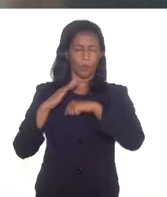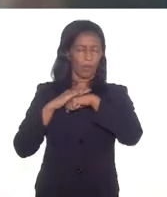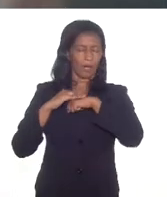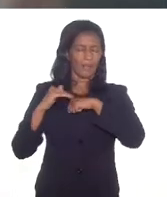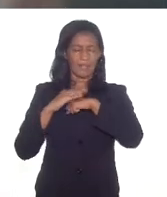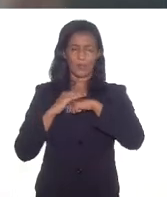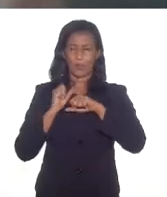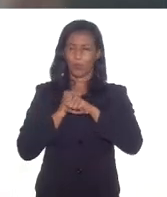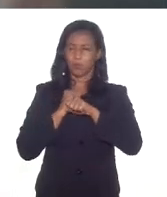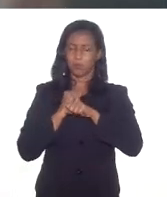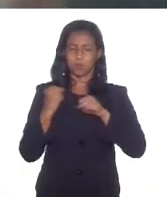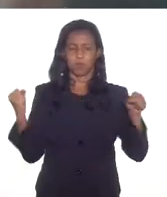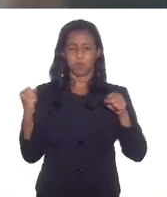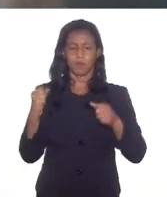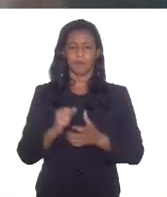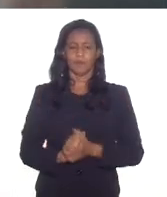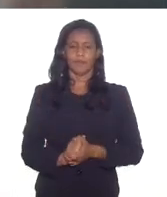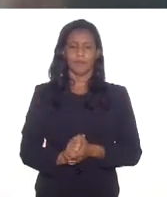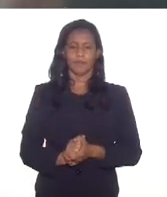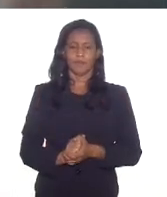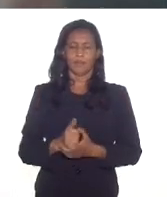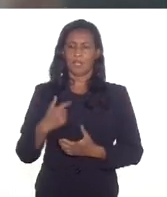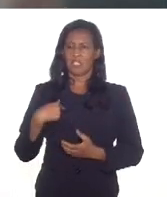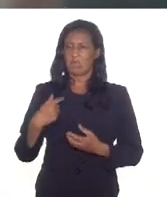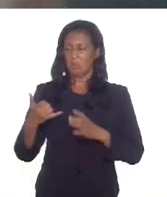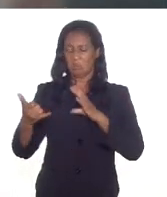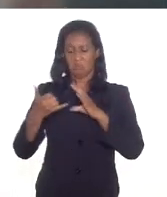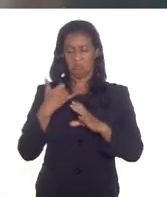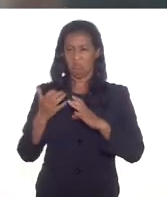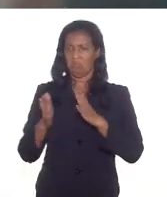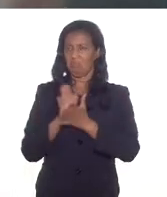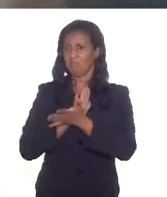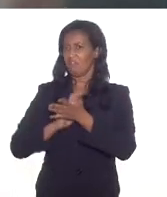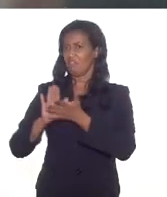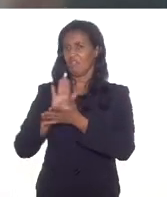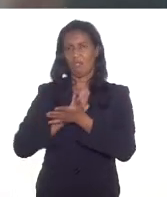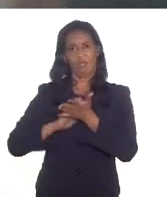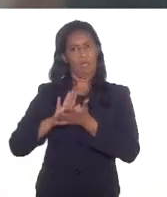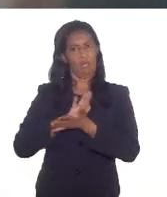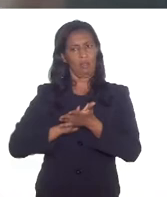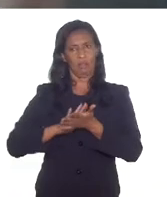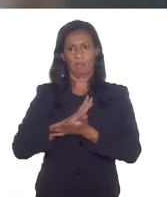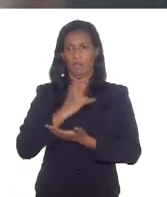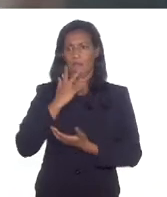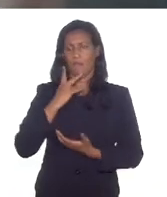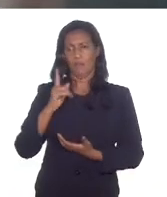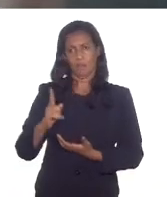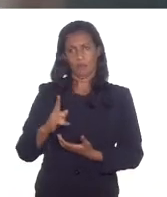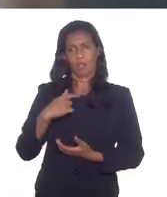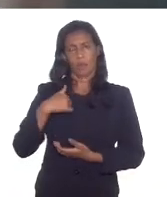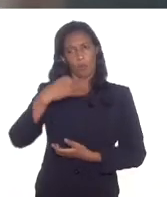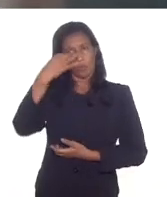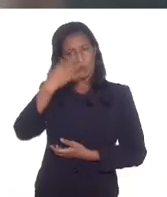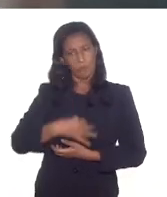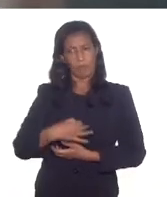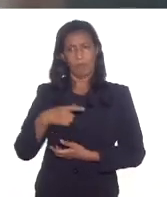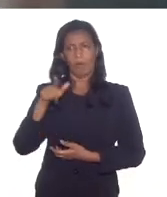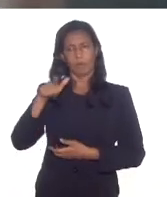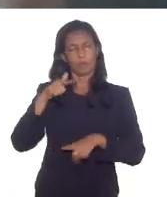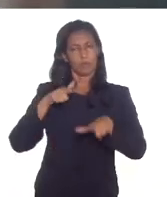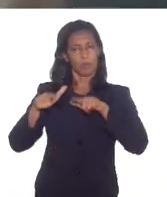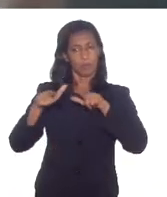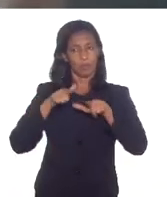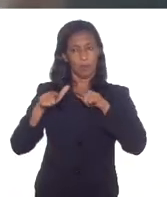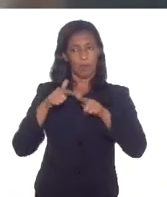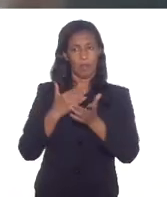por você. Eu não recebi nada das redes sociais em relação à questão da Zona Oeste. Eu posso afirmar o seu trabalho aqui na Zona Oeste começou